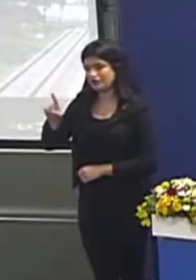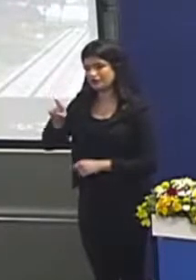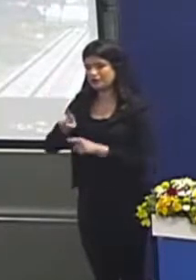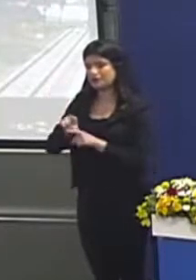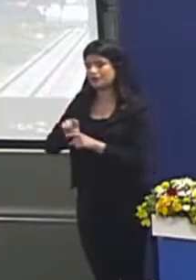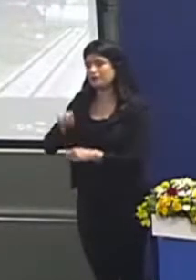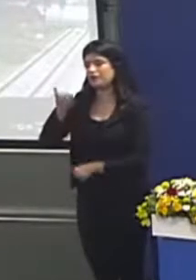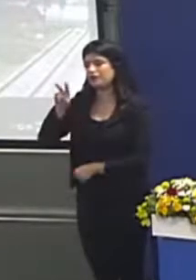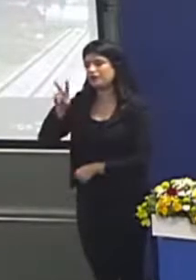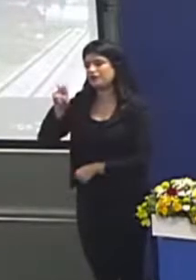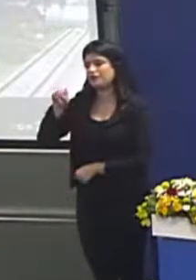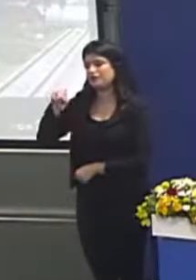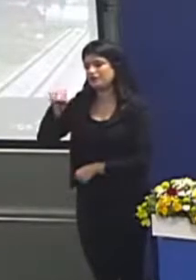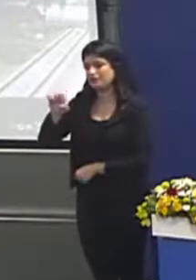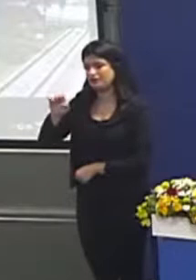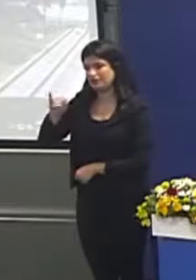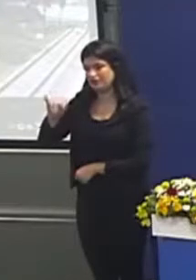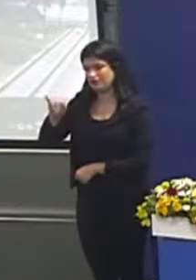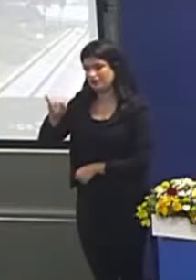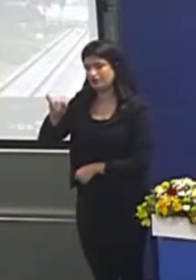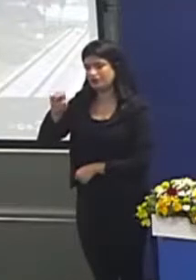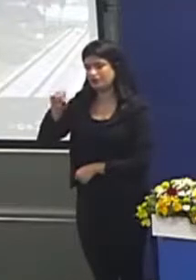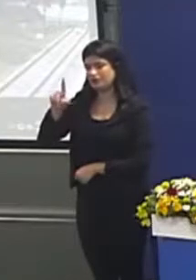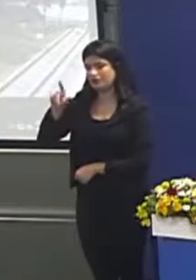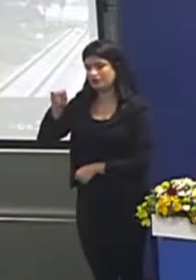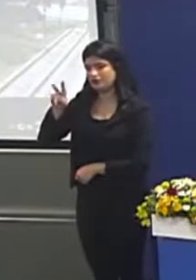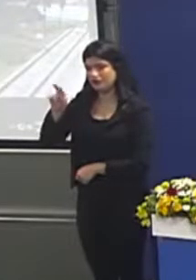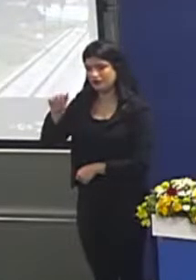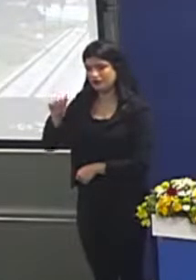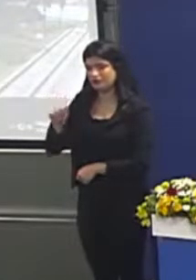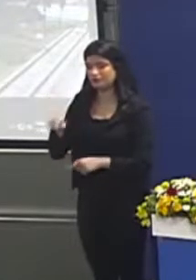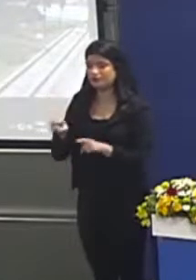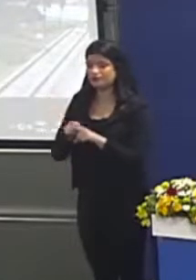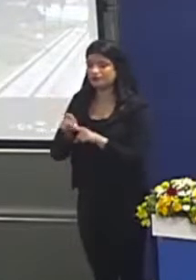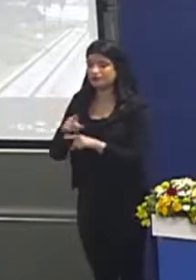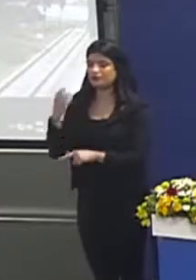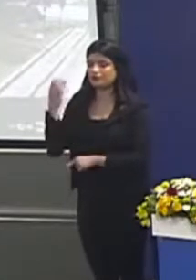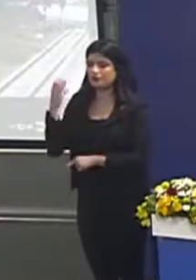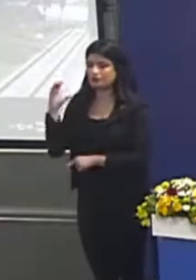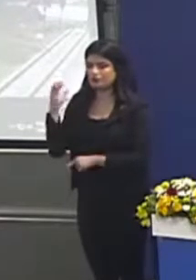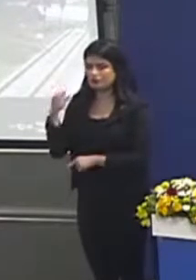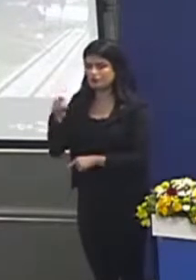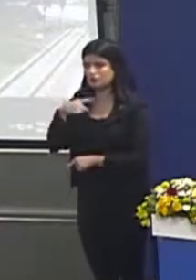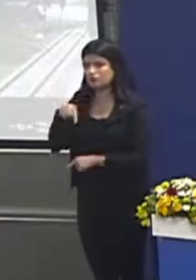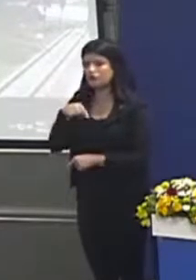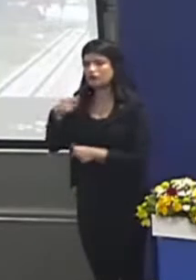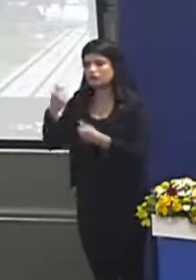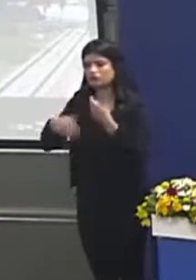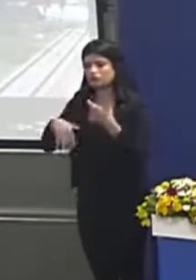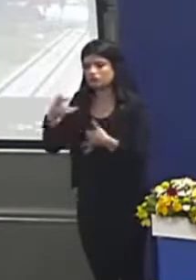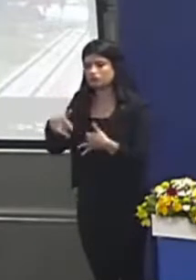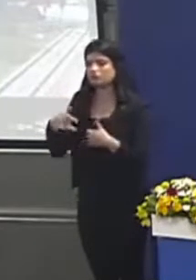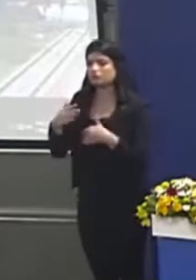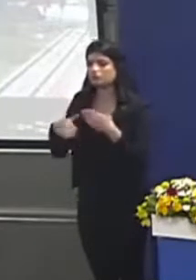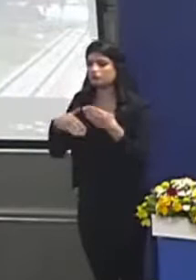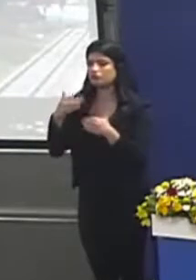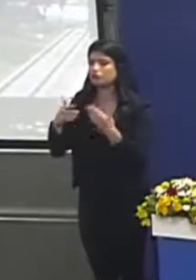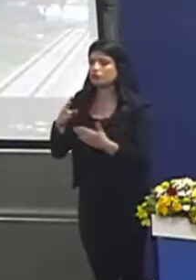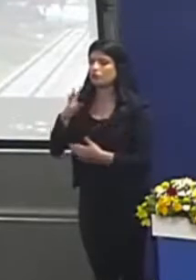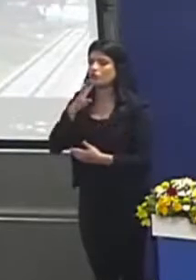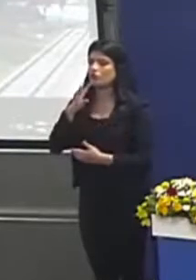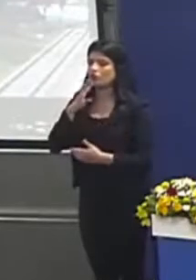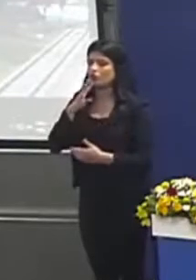de Oliveira. Neste sentido, a ciência da qual estamos falando remete seu crescimento e